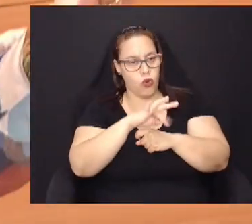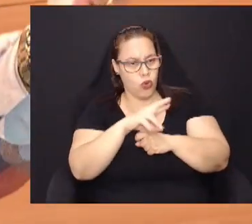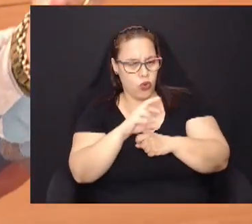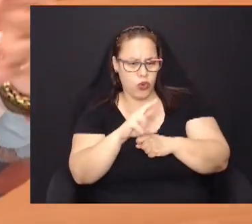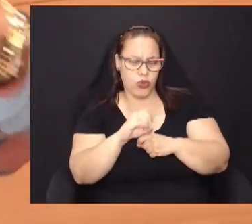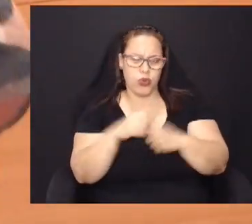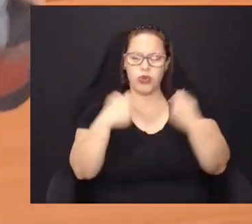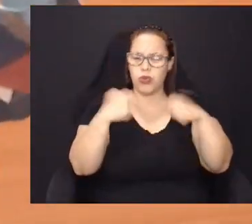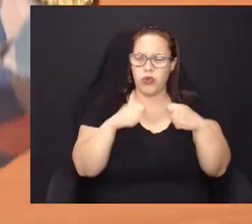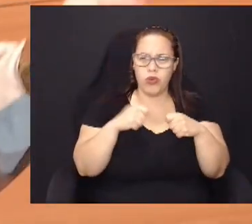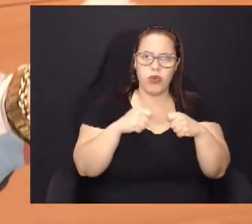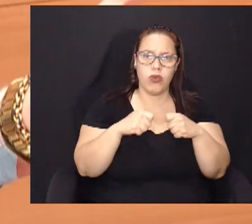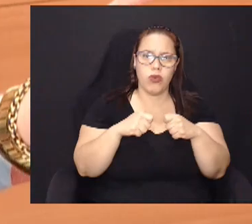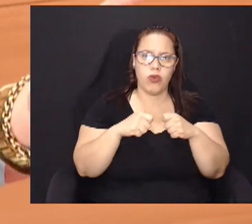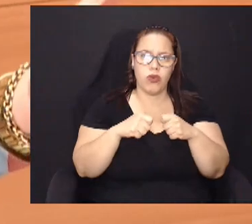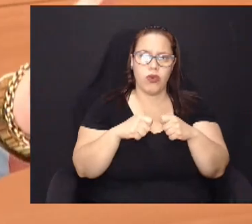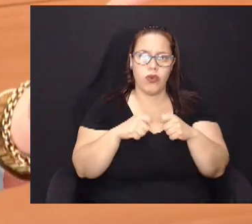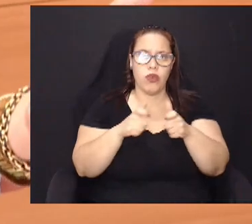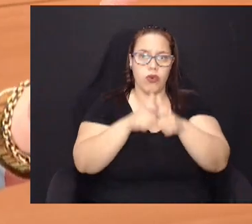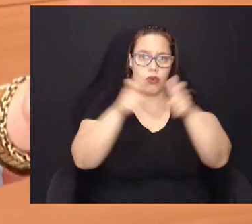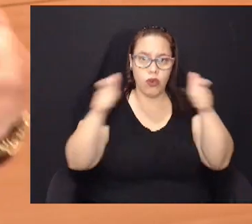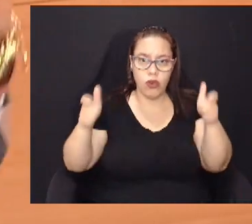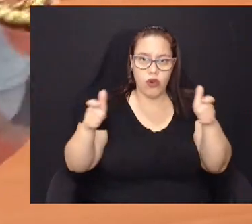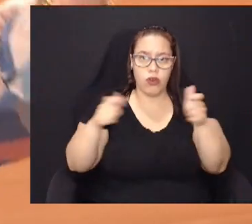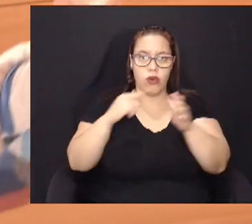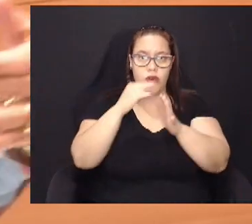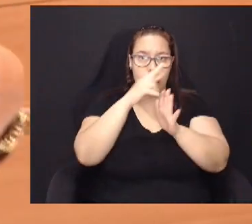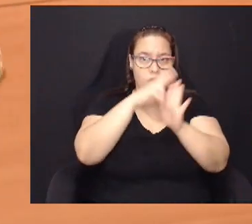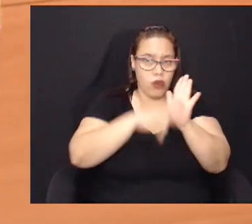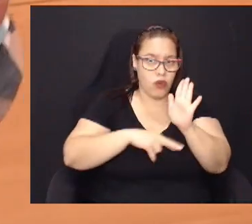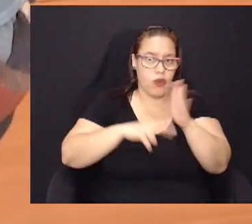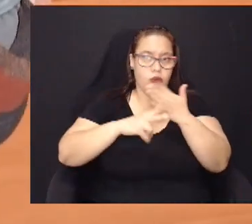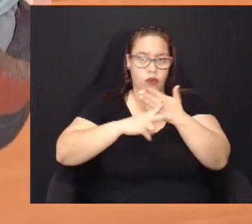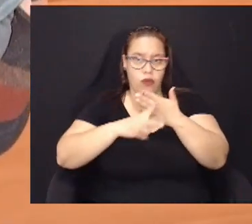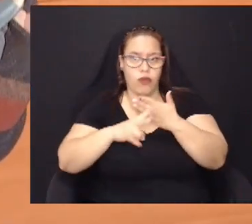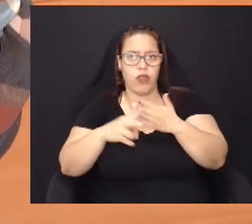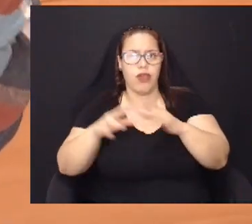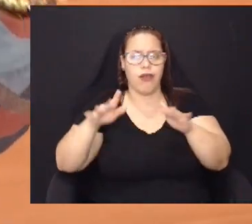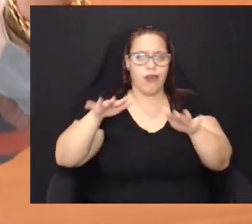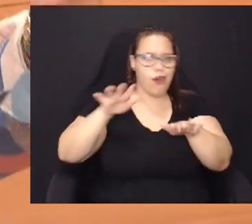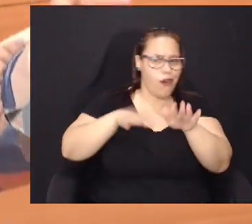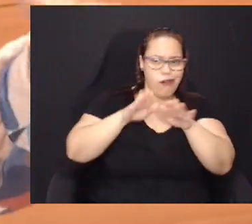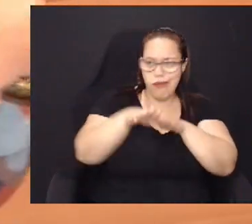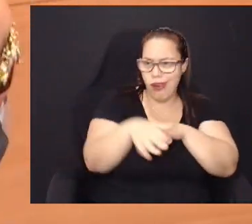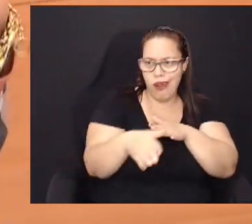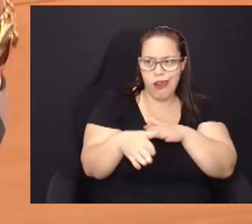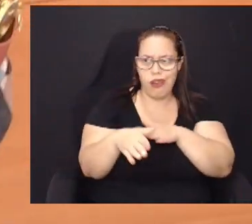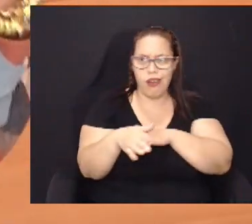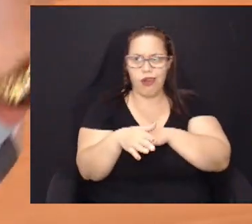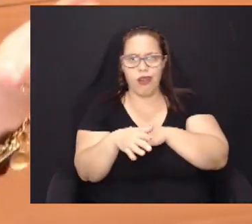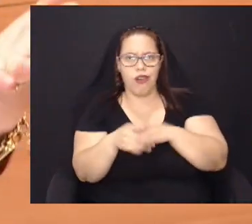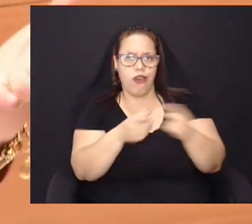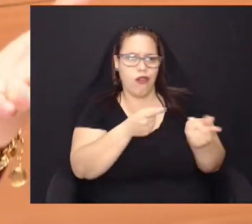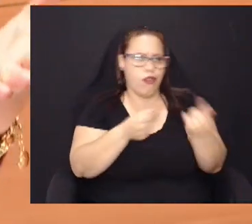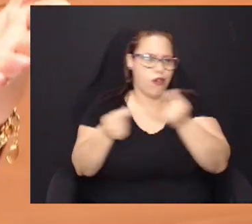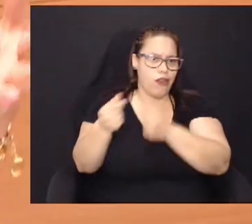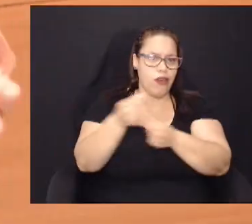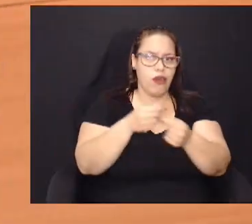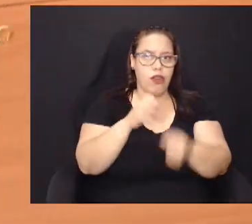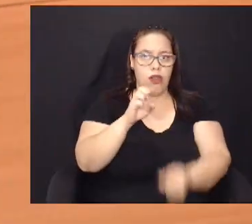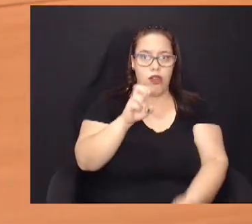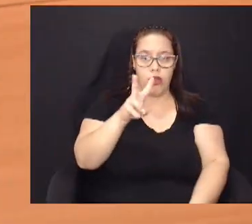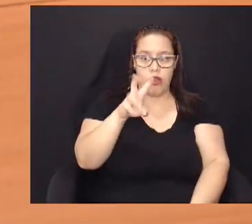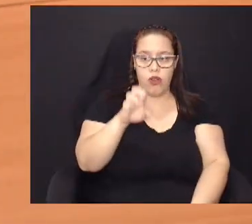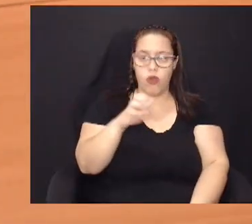para esses bares um tamanho relatório de impacto, de trânsito, de matrizes econômicas, que o EIVE